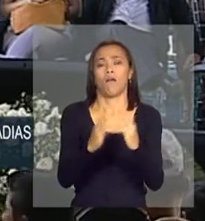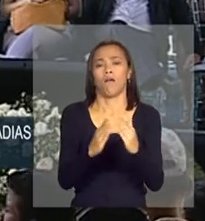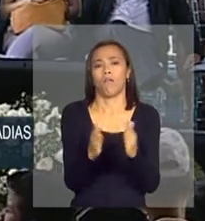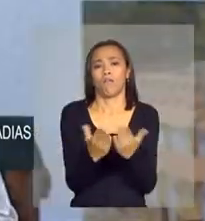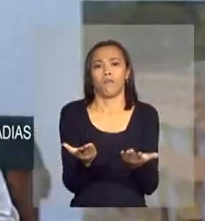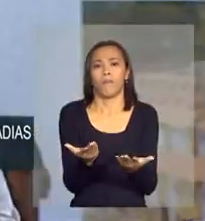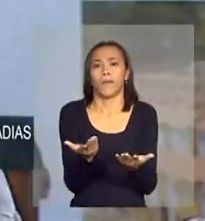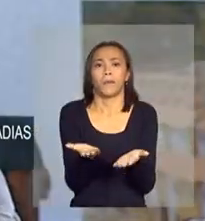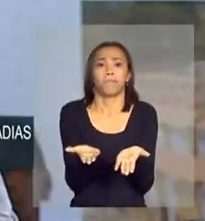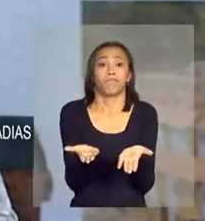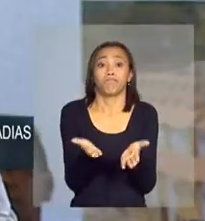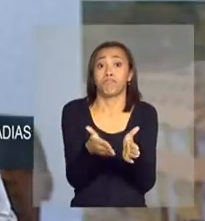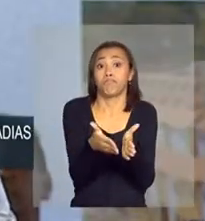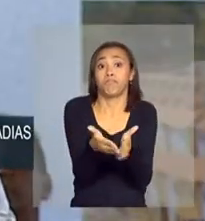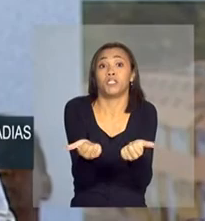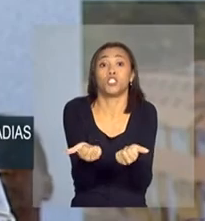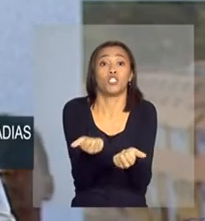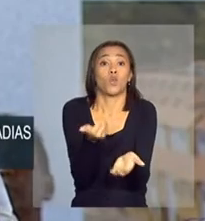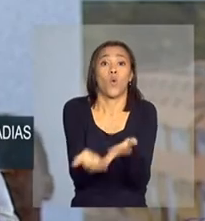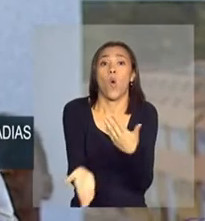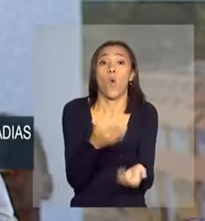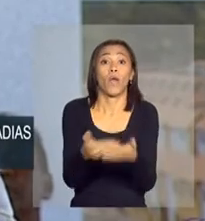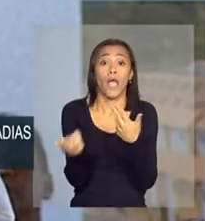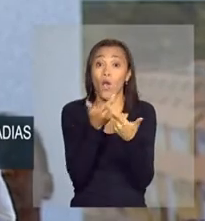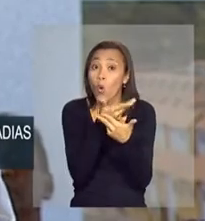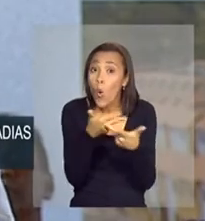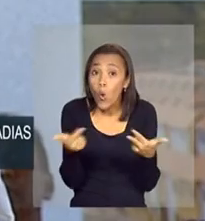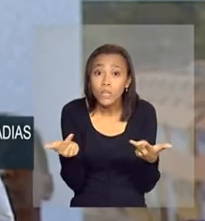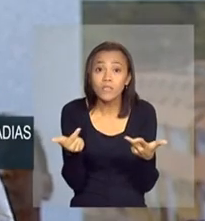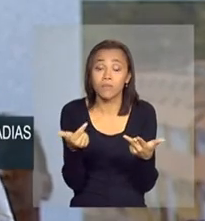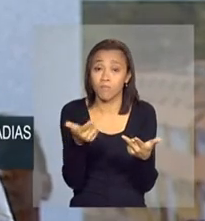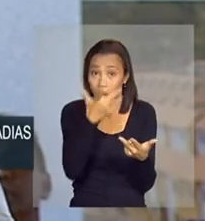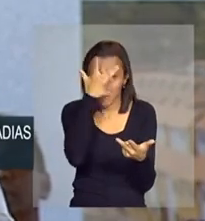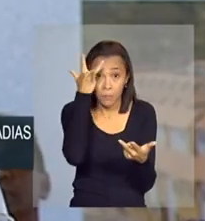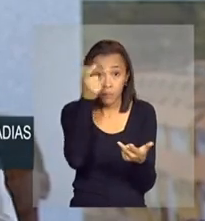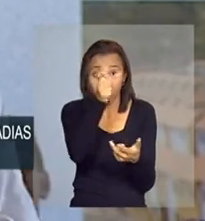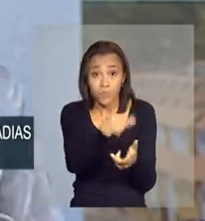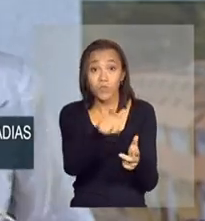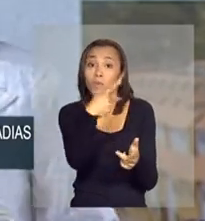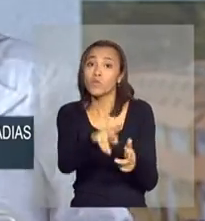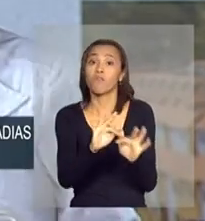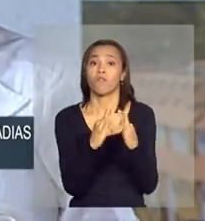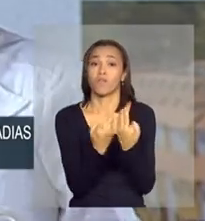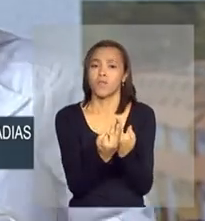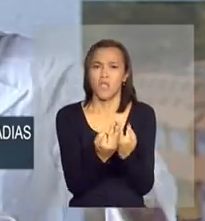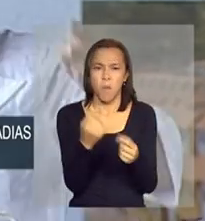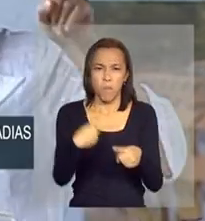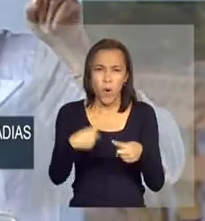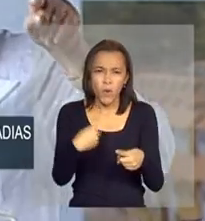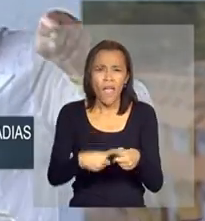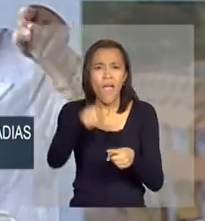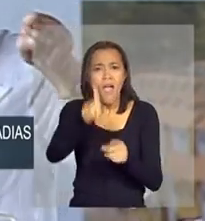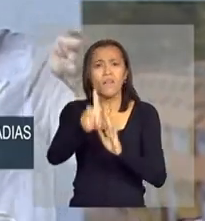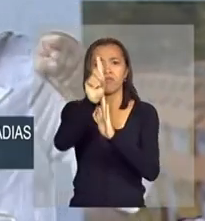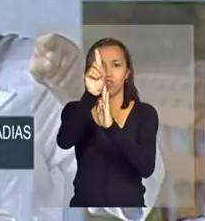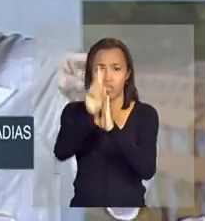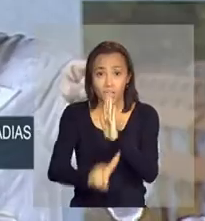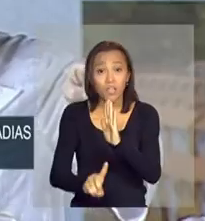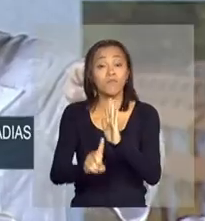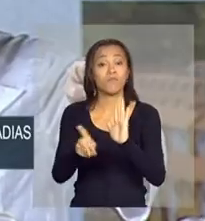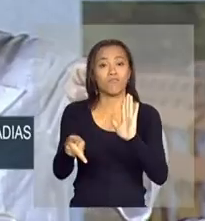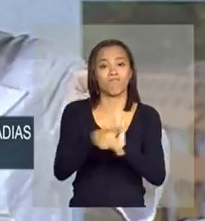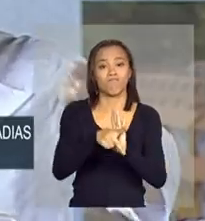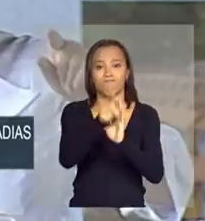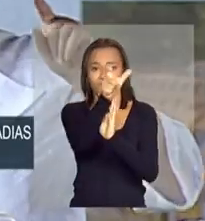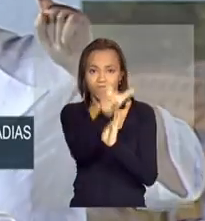para pedir qualquer coisa para o morador porque isso é direito do